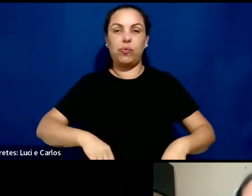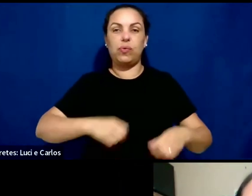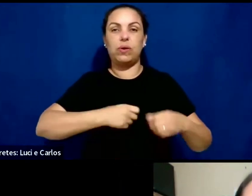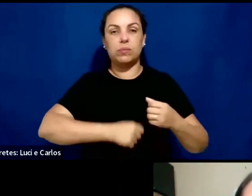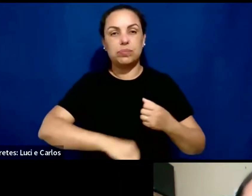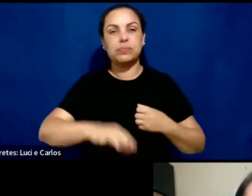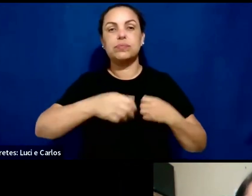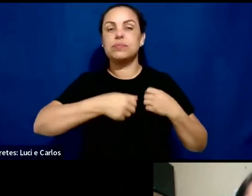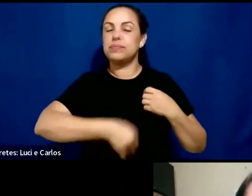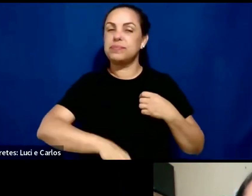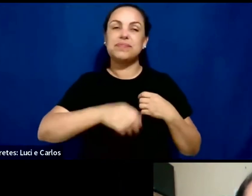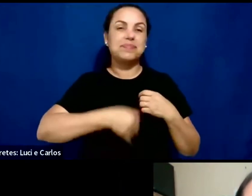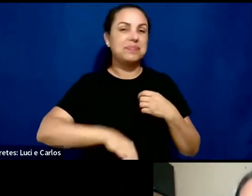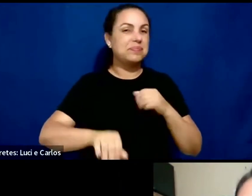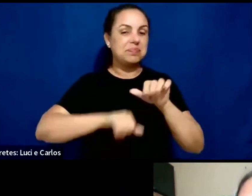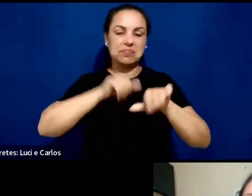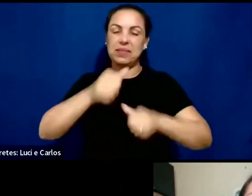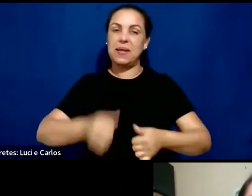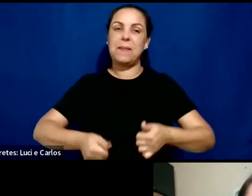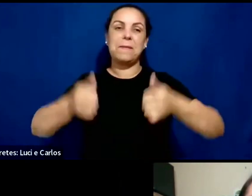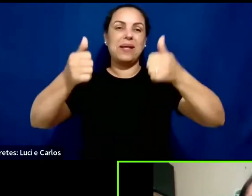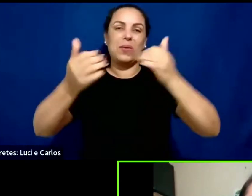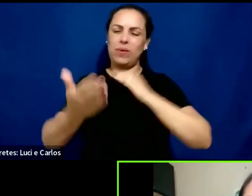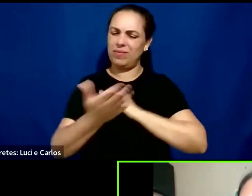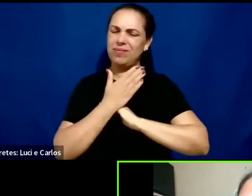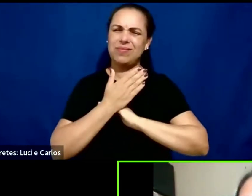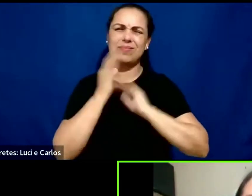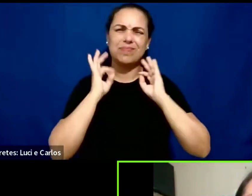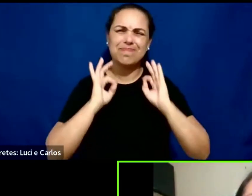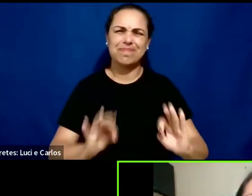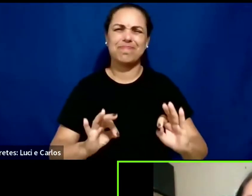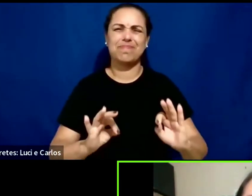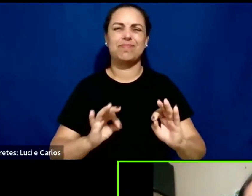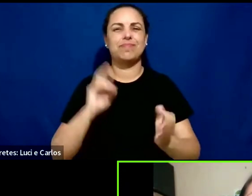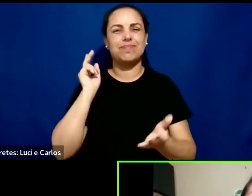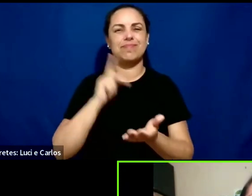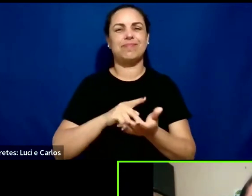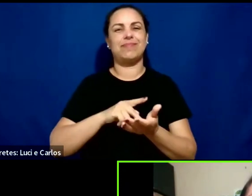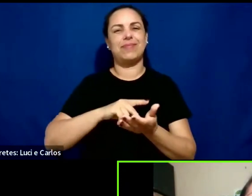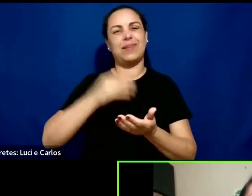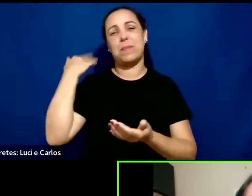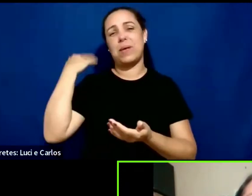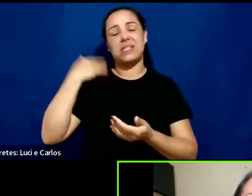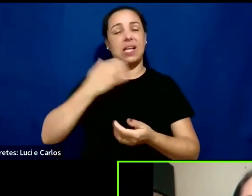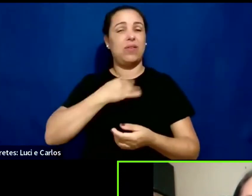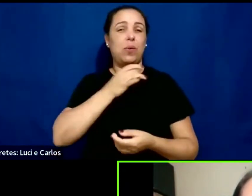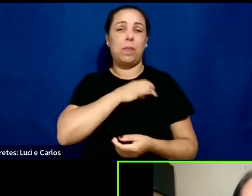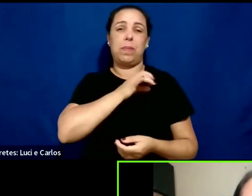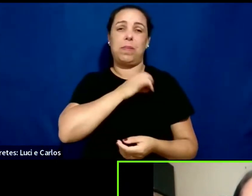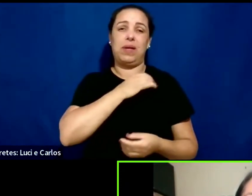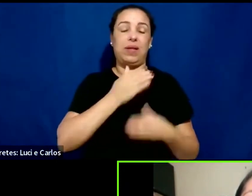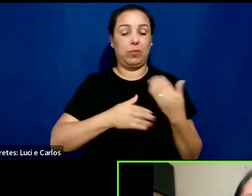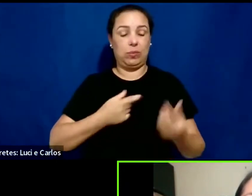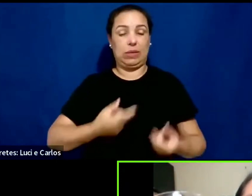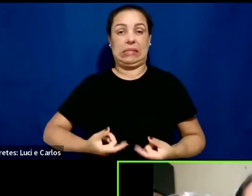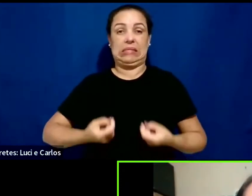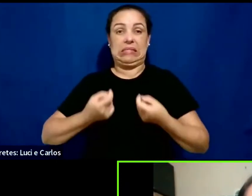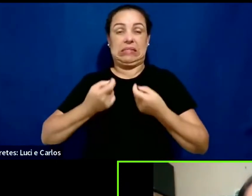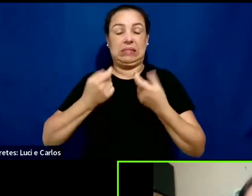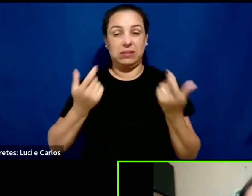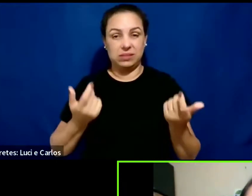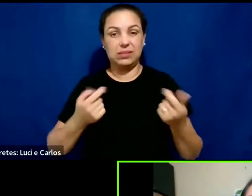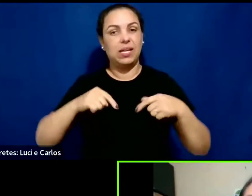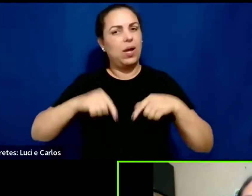Então, realmente eu era essa pessoa enfesada. E hoje eu consegui resolver esse problema e eu morria de medo de desenvolver câncer. Então, hoje, com